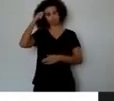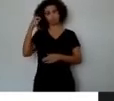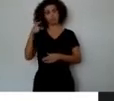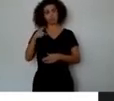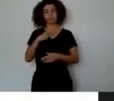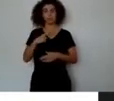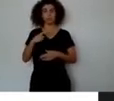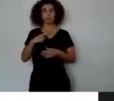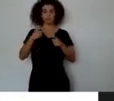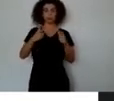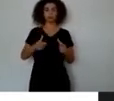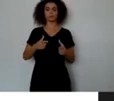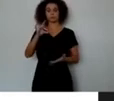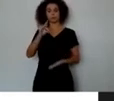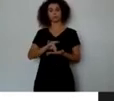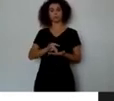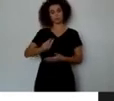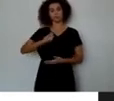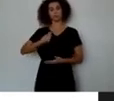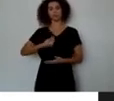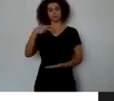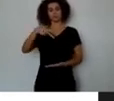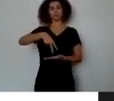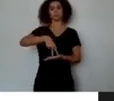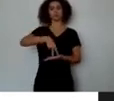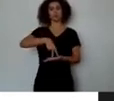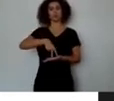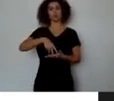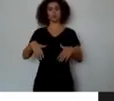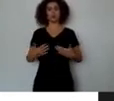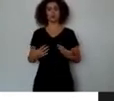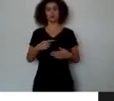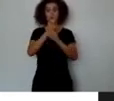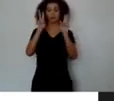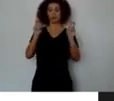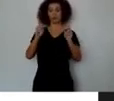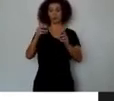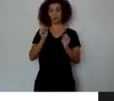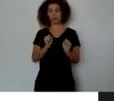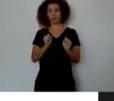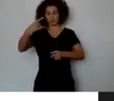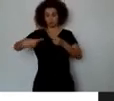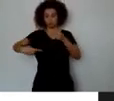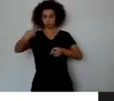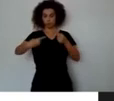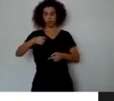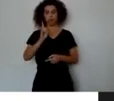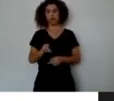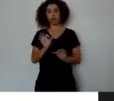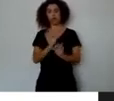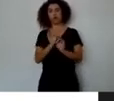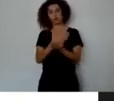espaços. E eu acho que esse diálogo ele já é um bom sinal, né? Já é um bom